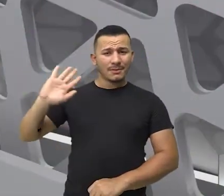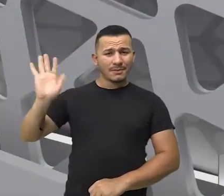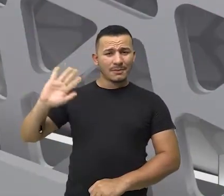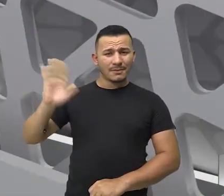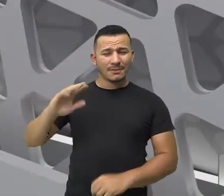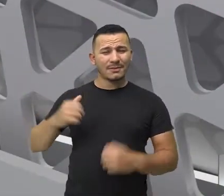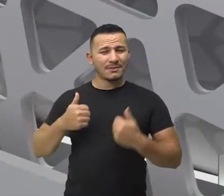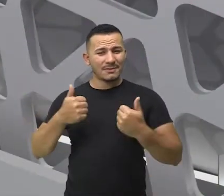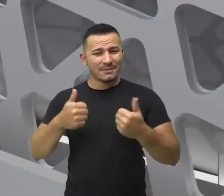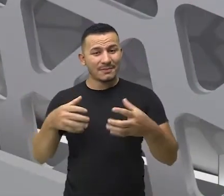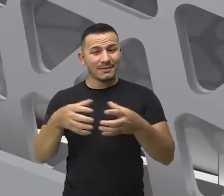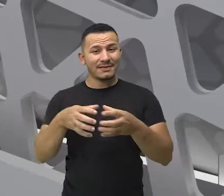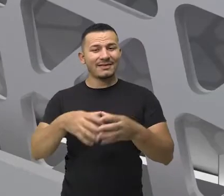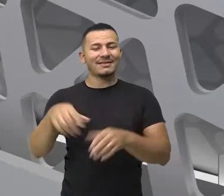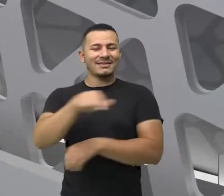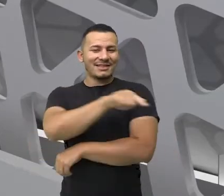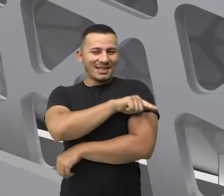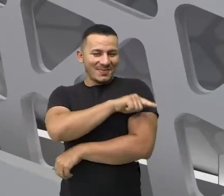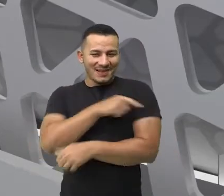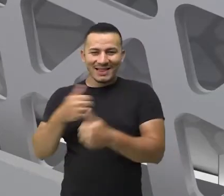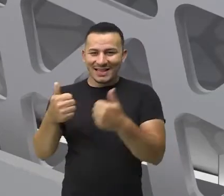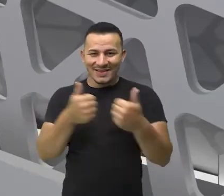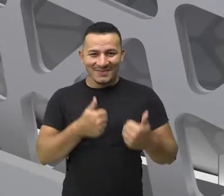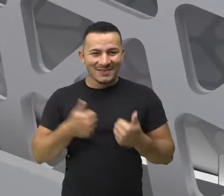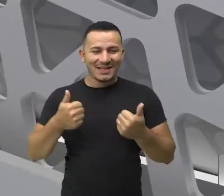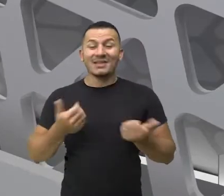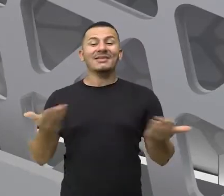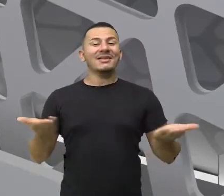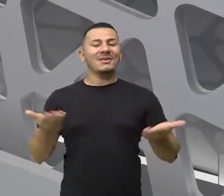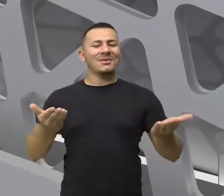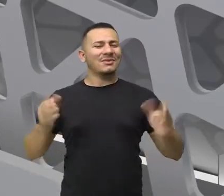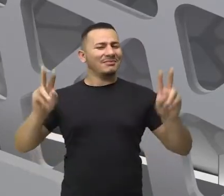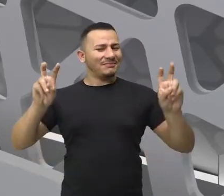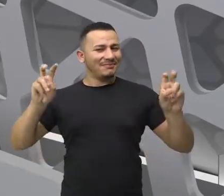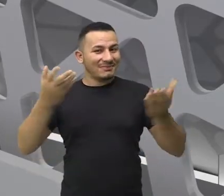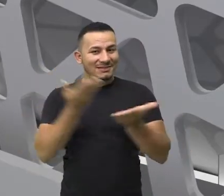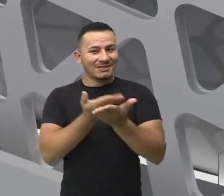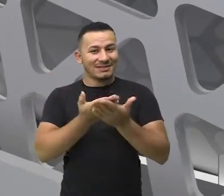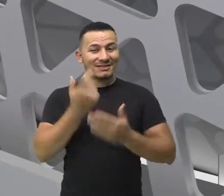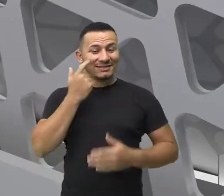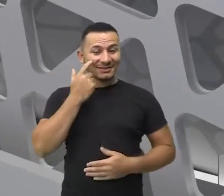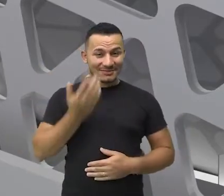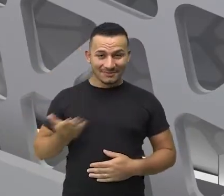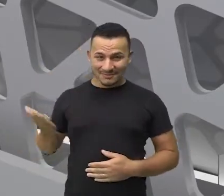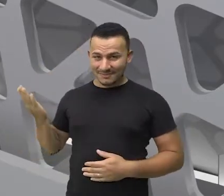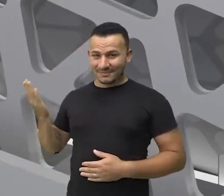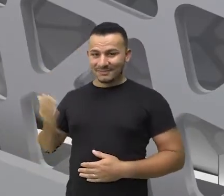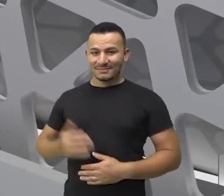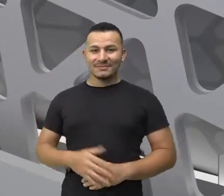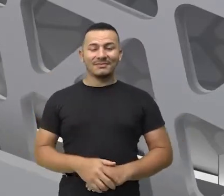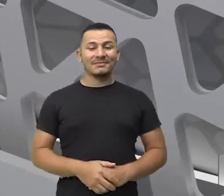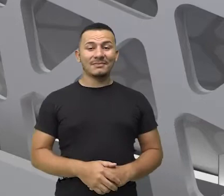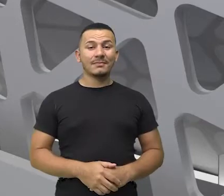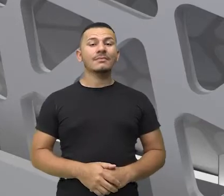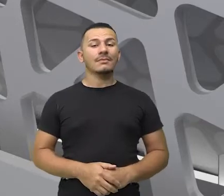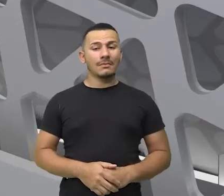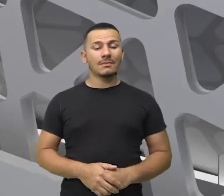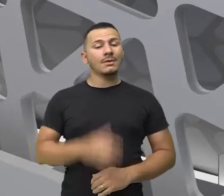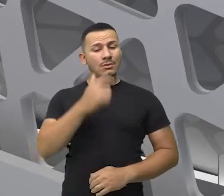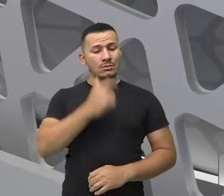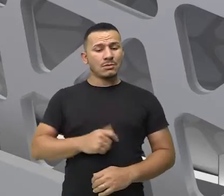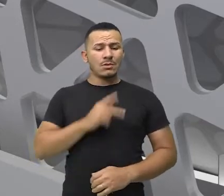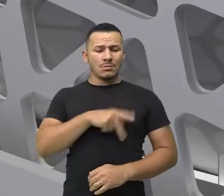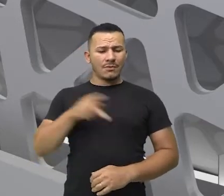Olá, meu povo do sétimo aninho. Para hoje nós temos o seguinte, olha só. Eu sou o professor